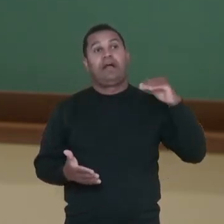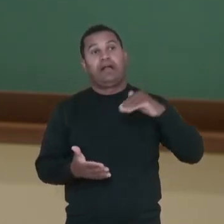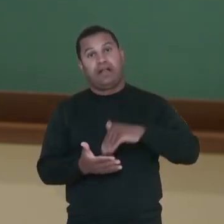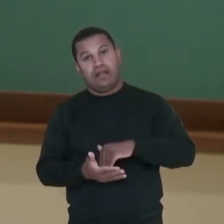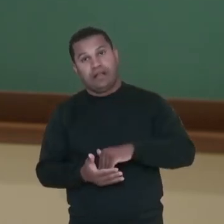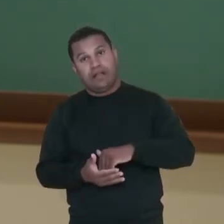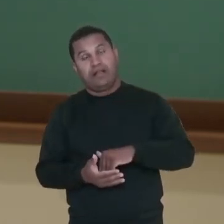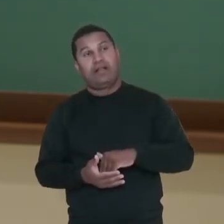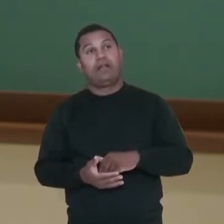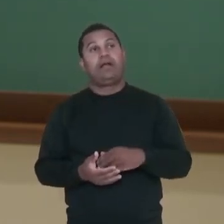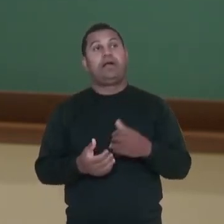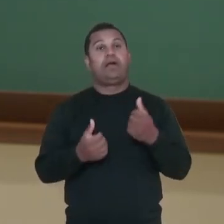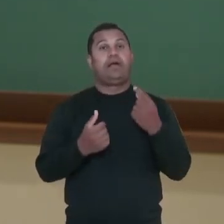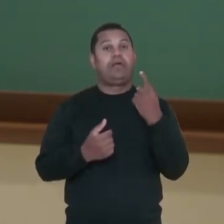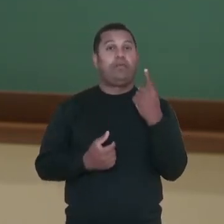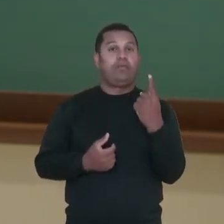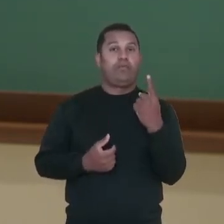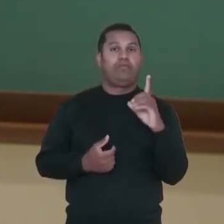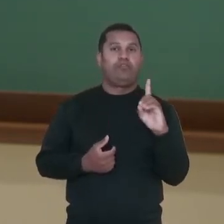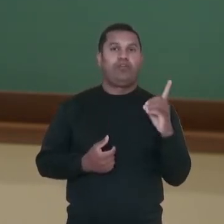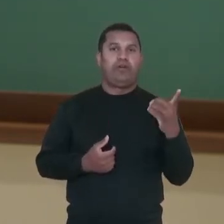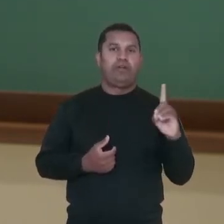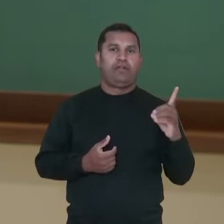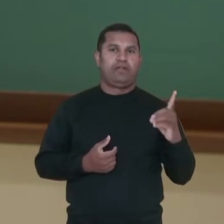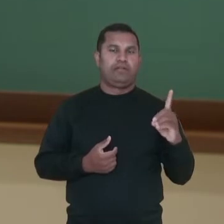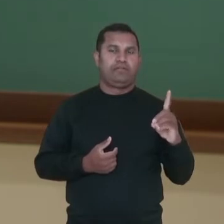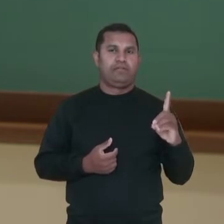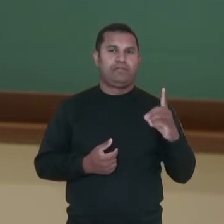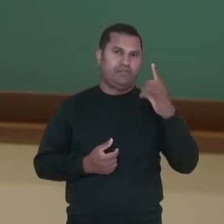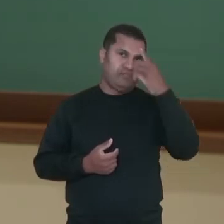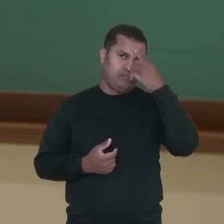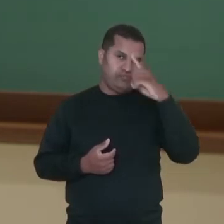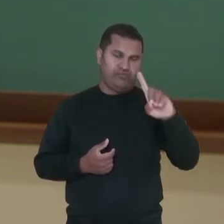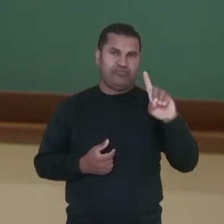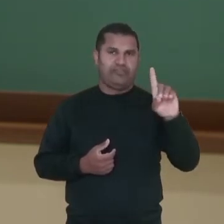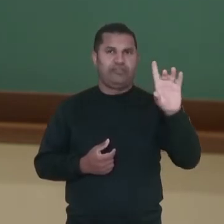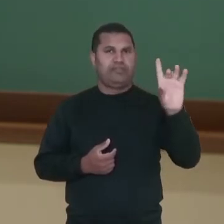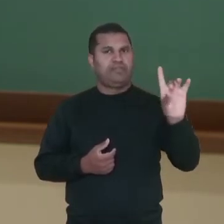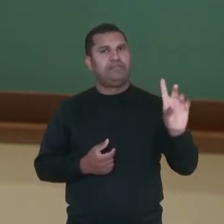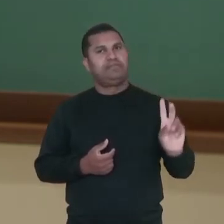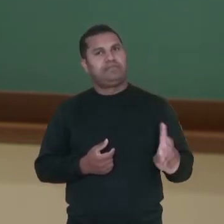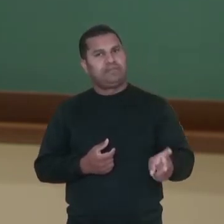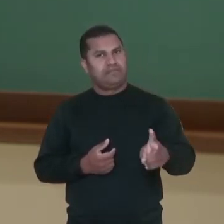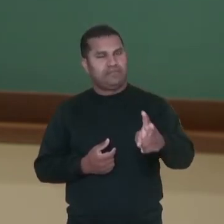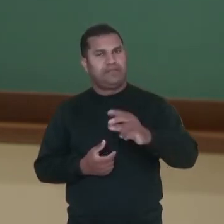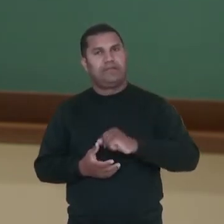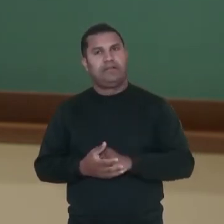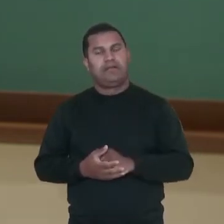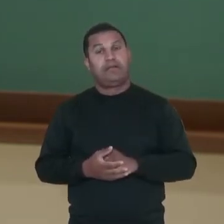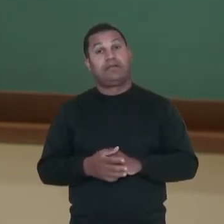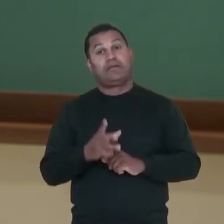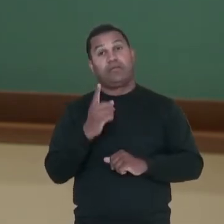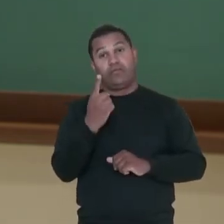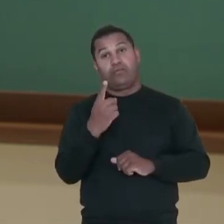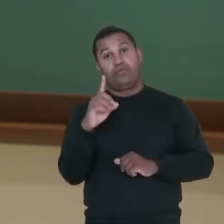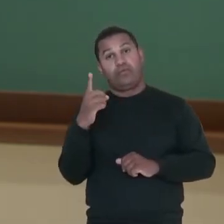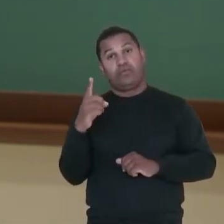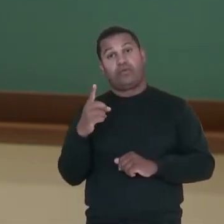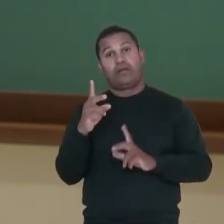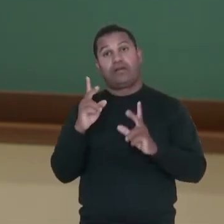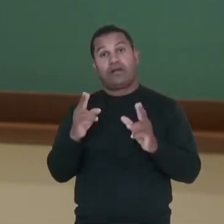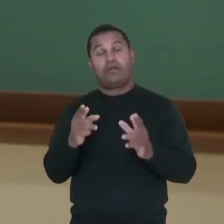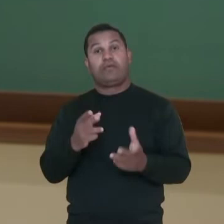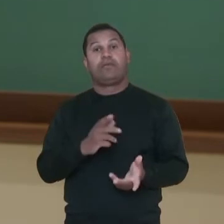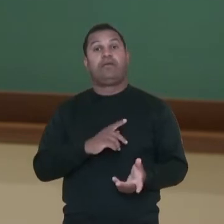o parâmetro era US$ 1 diário, né, quem recebia menos de US$ 1 por dia era considerado de